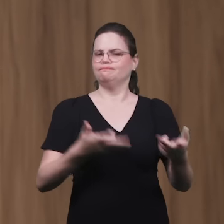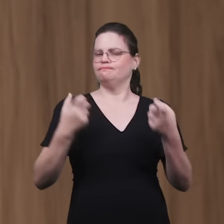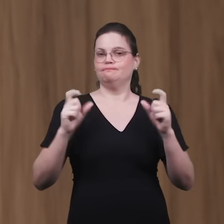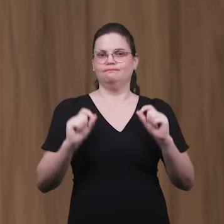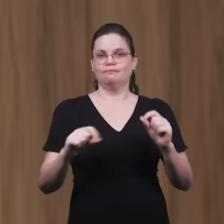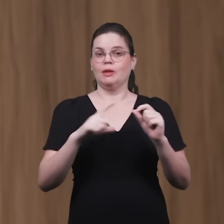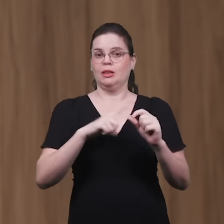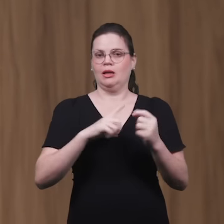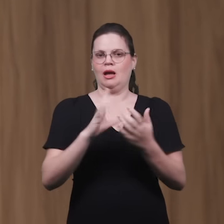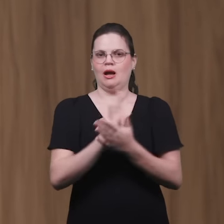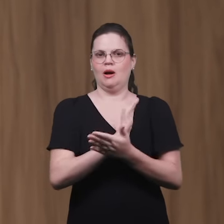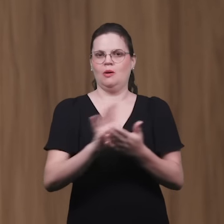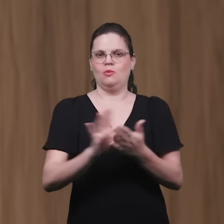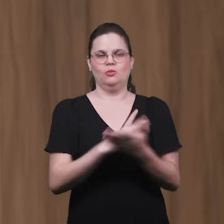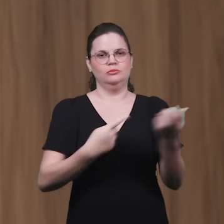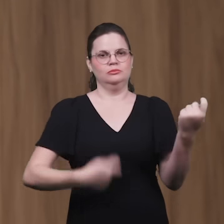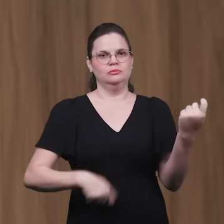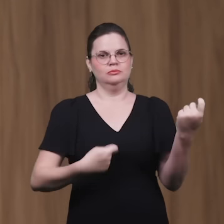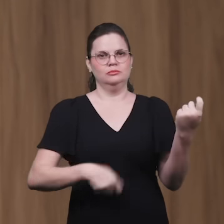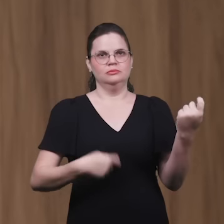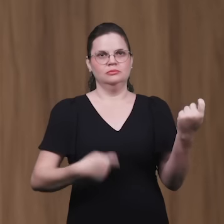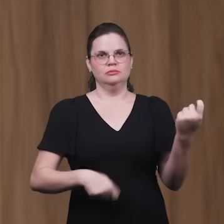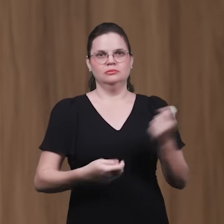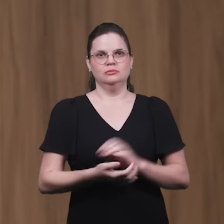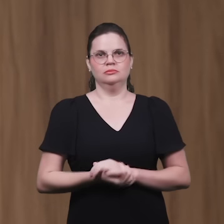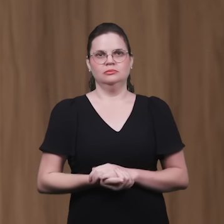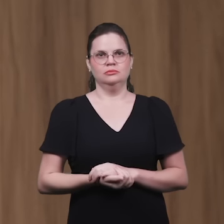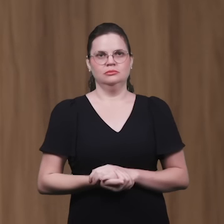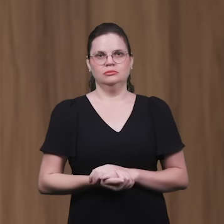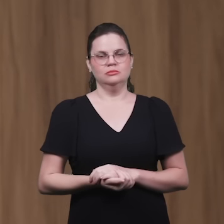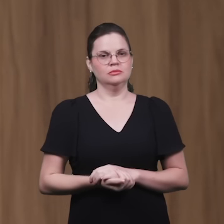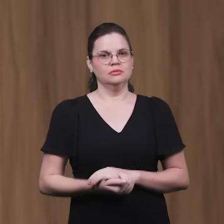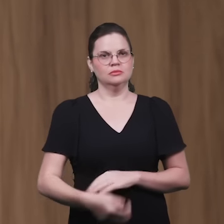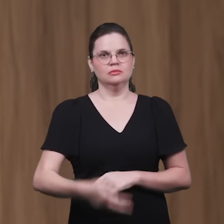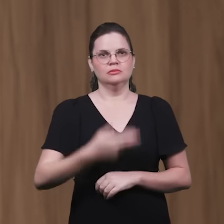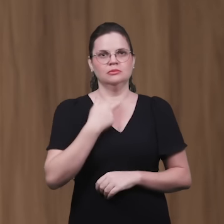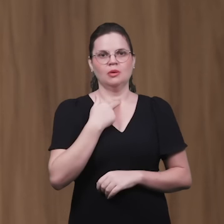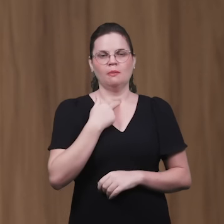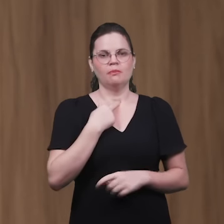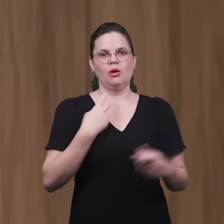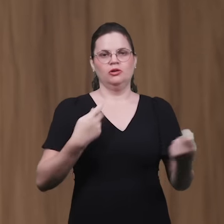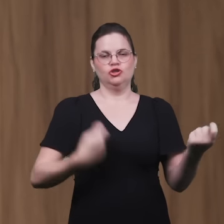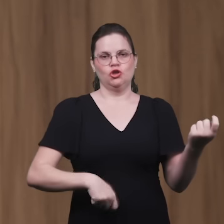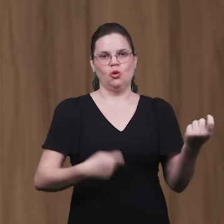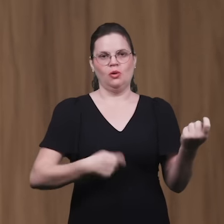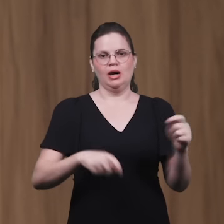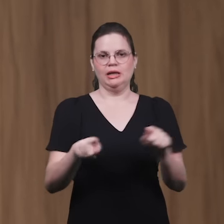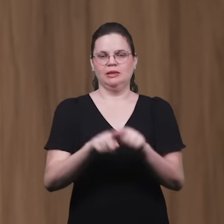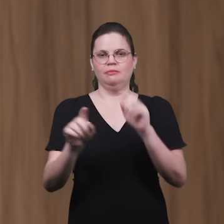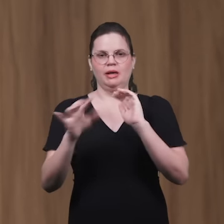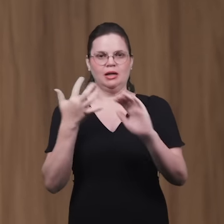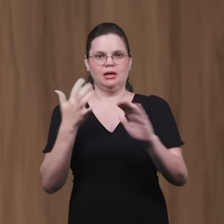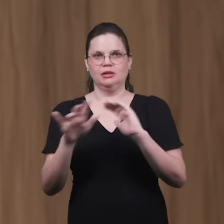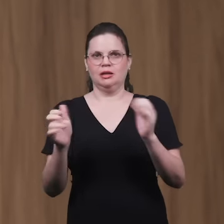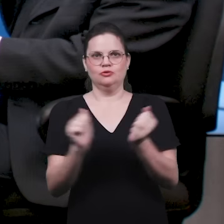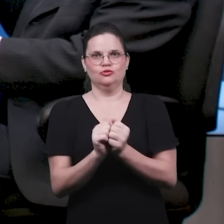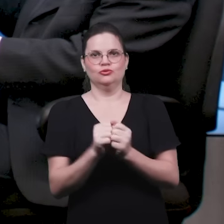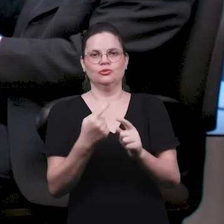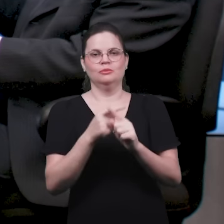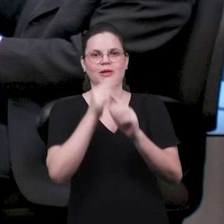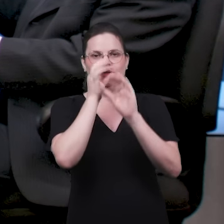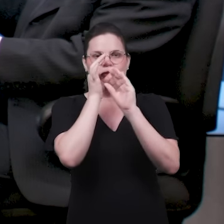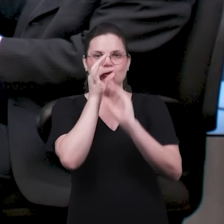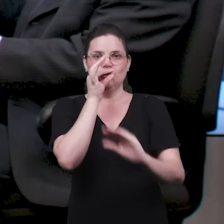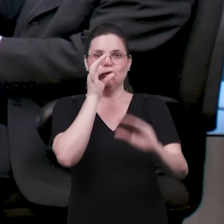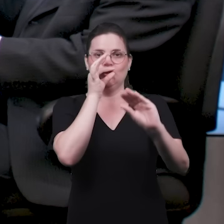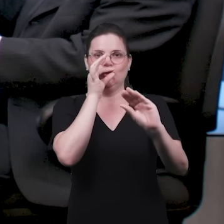há instrumentistas que não tem como tocar o instrumento e cantar ao mesmo tempo. Não, tem uns que não conseguem. Porque o instrumento de